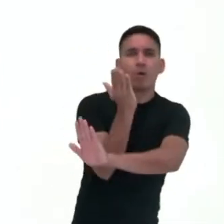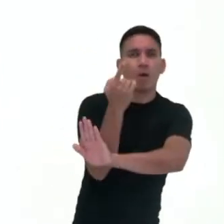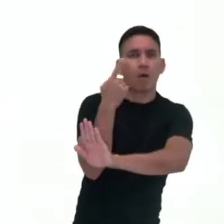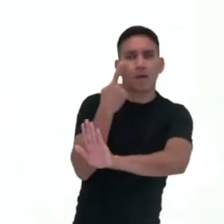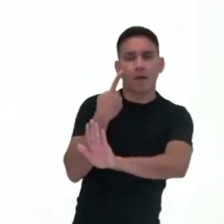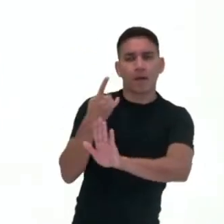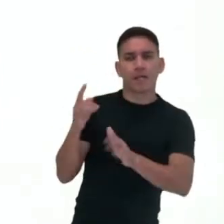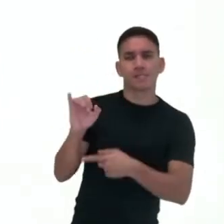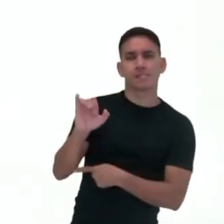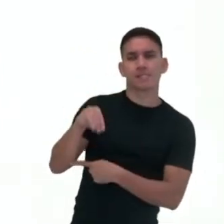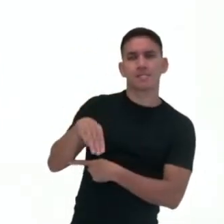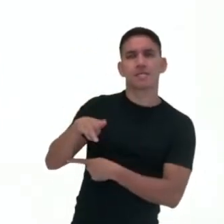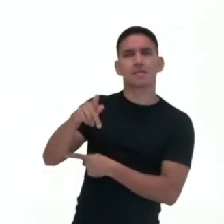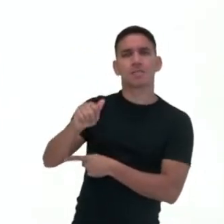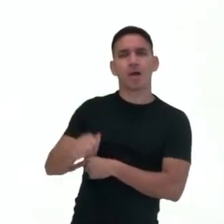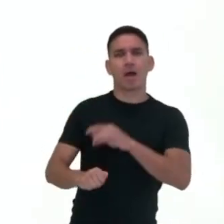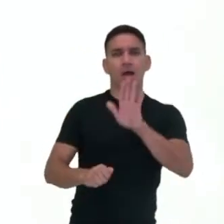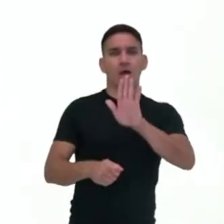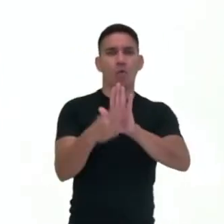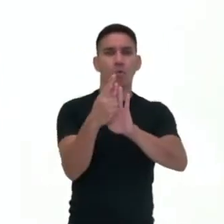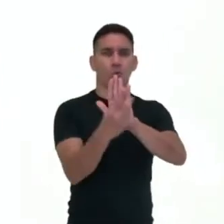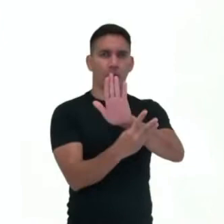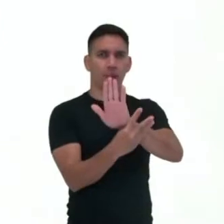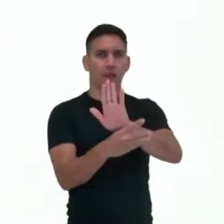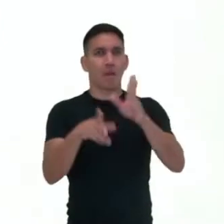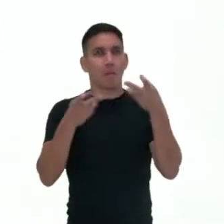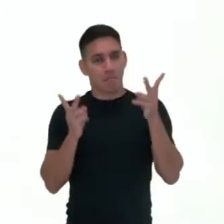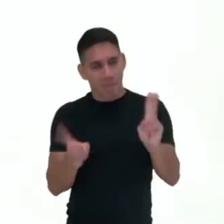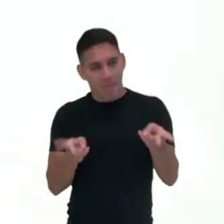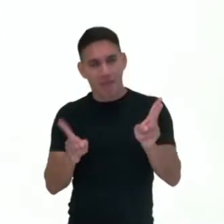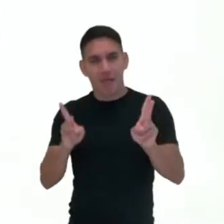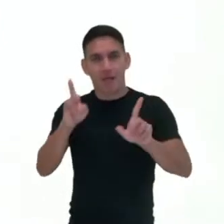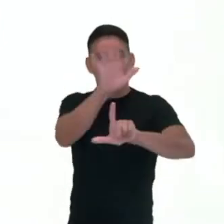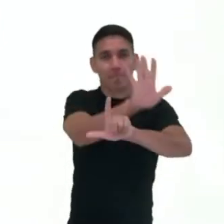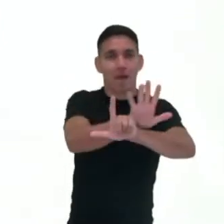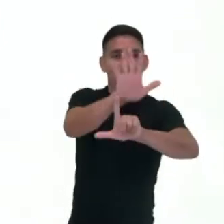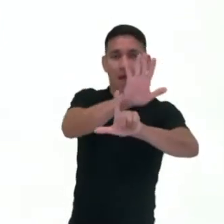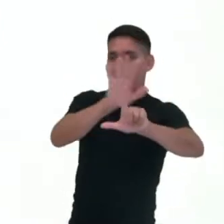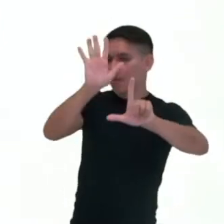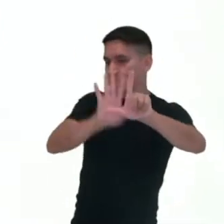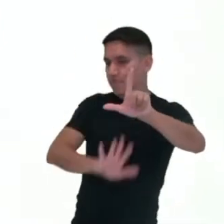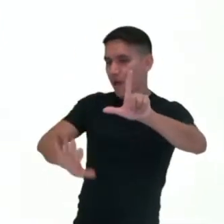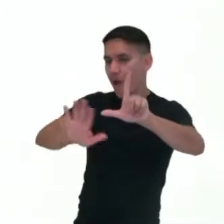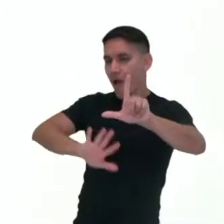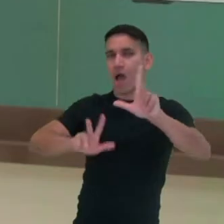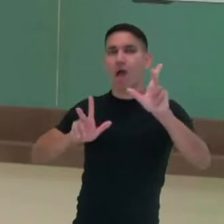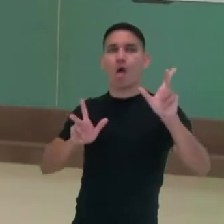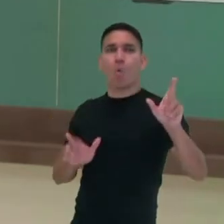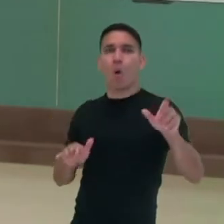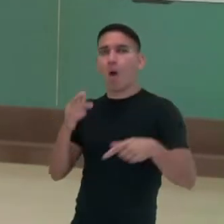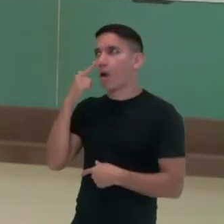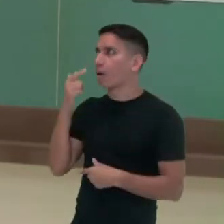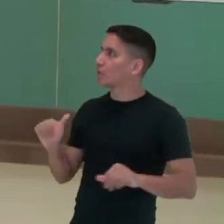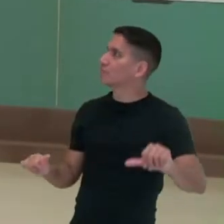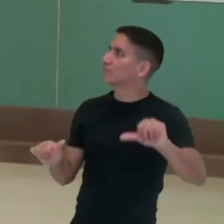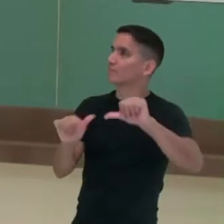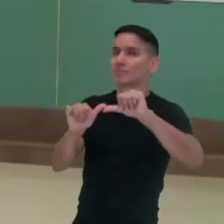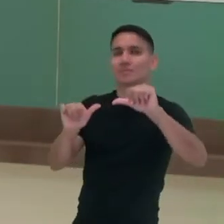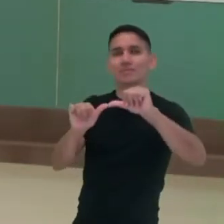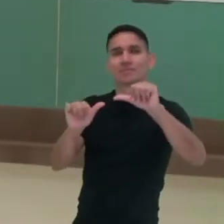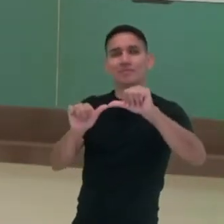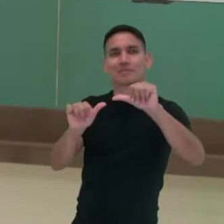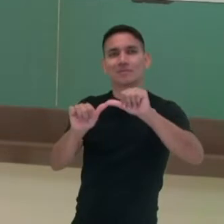consigo perceber que eu tenho a mesma imagem de um lado e do outro, né? A simetria entre as duas,